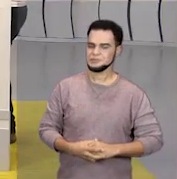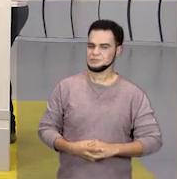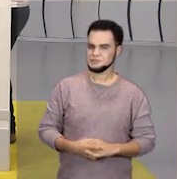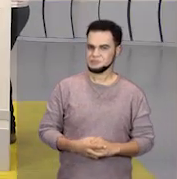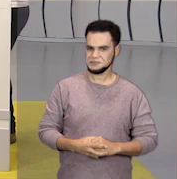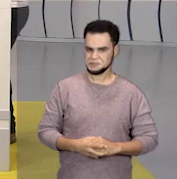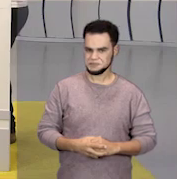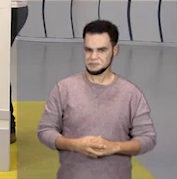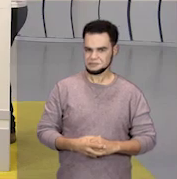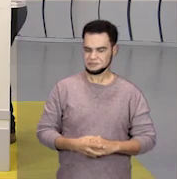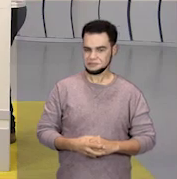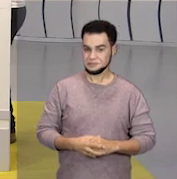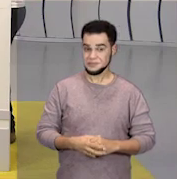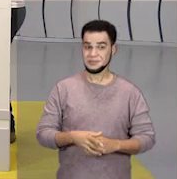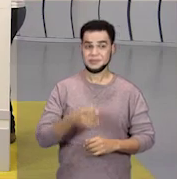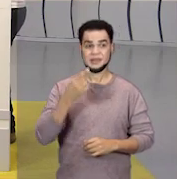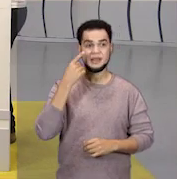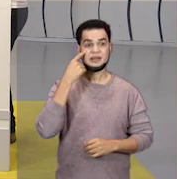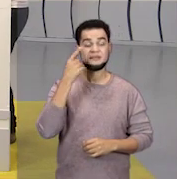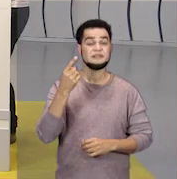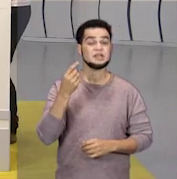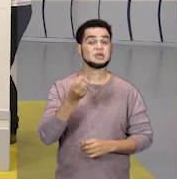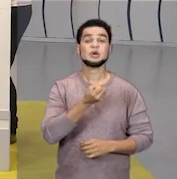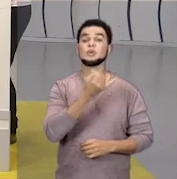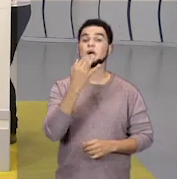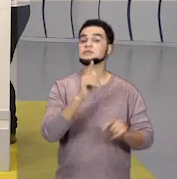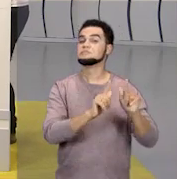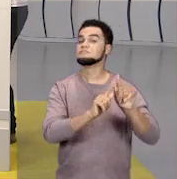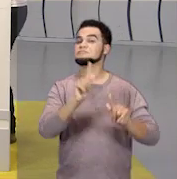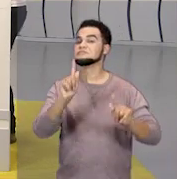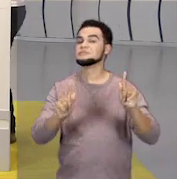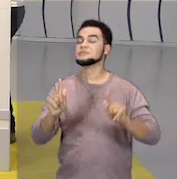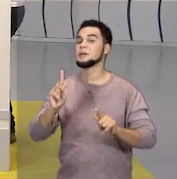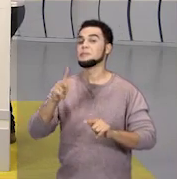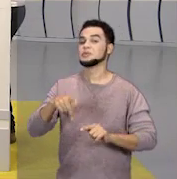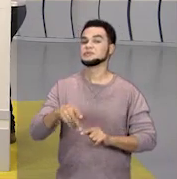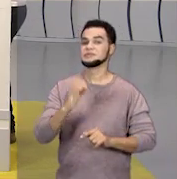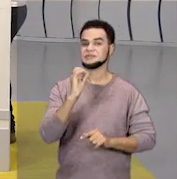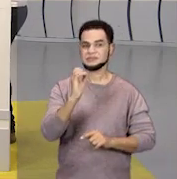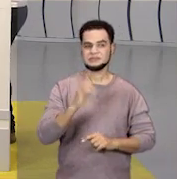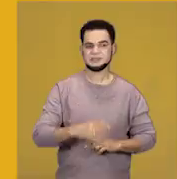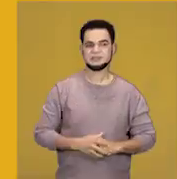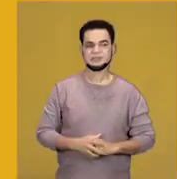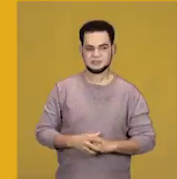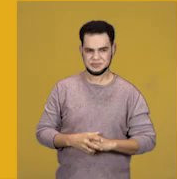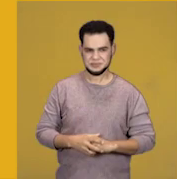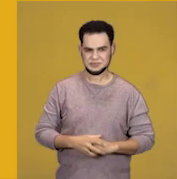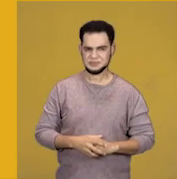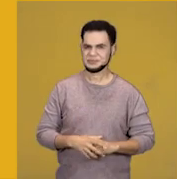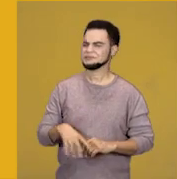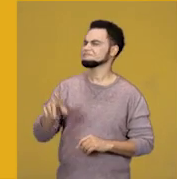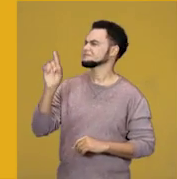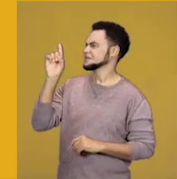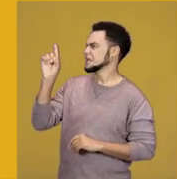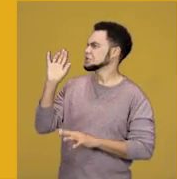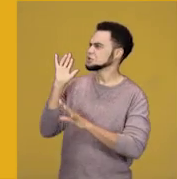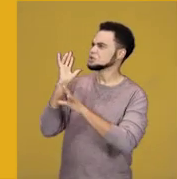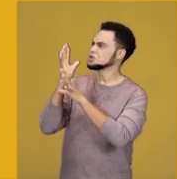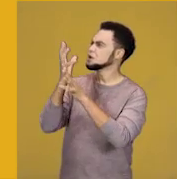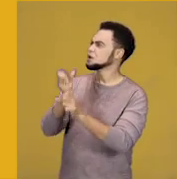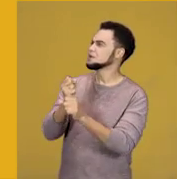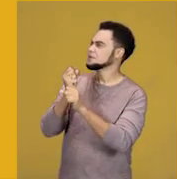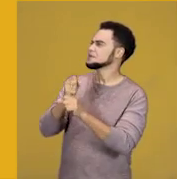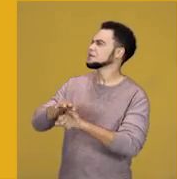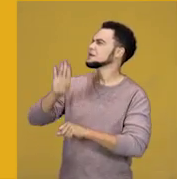Veja o índice de nota 0 do Enem de 2020. Vejam só. Do total de candidatos que prestaram o